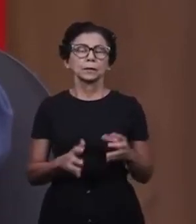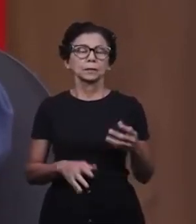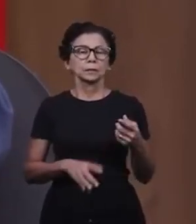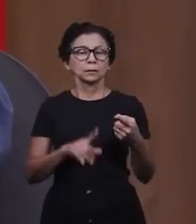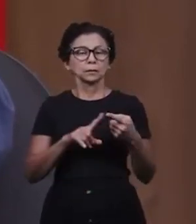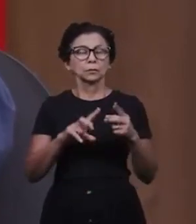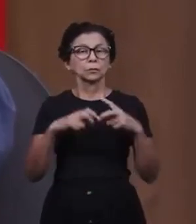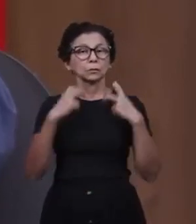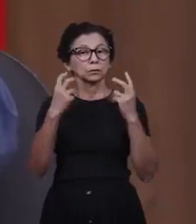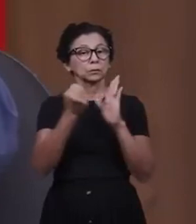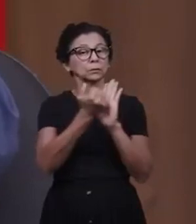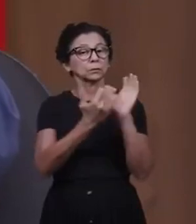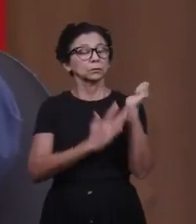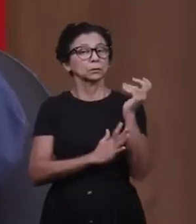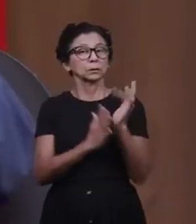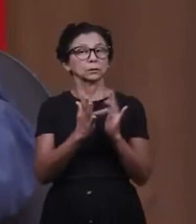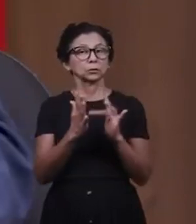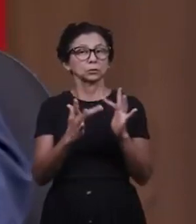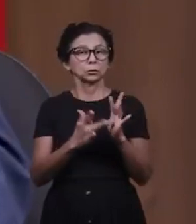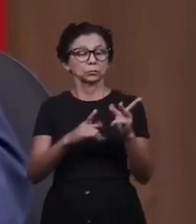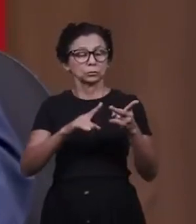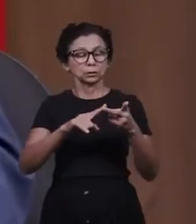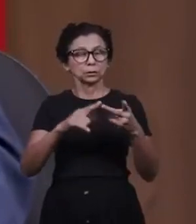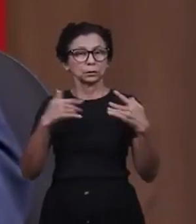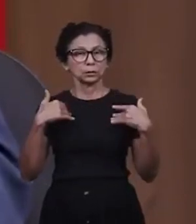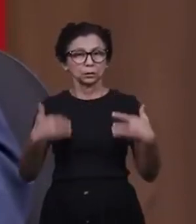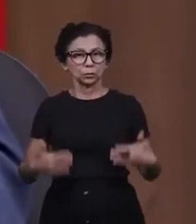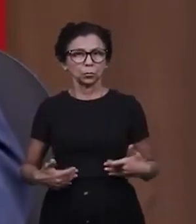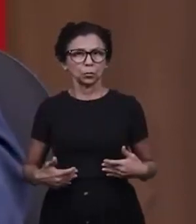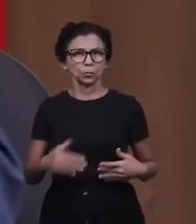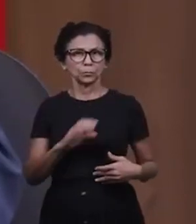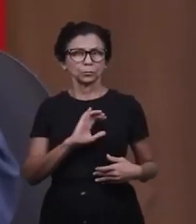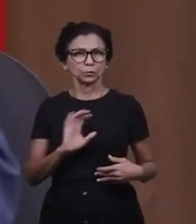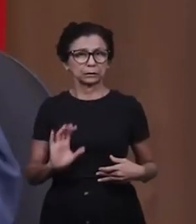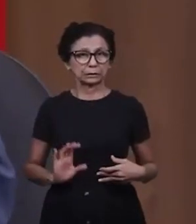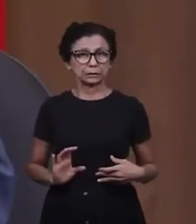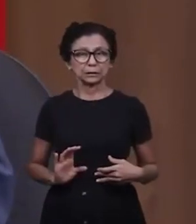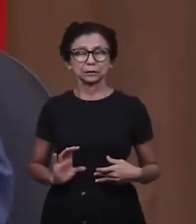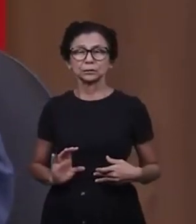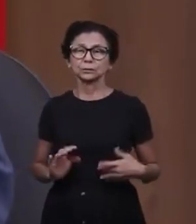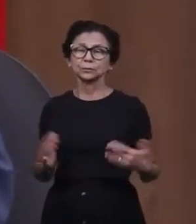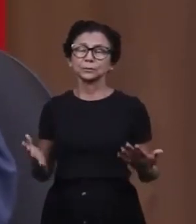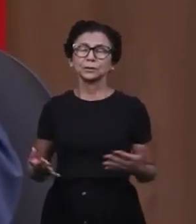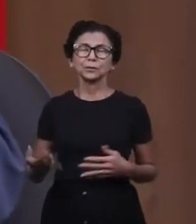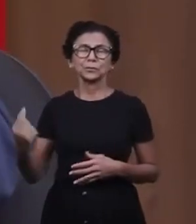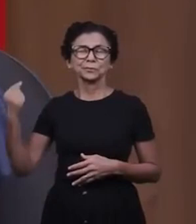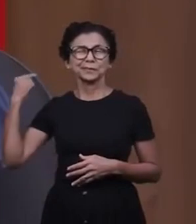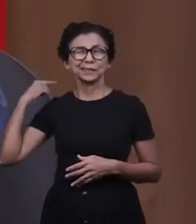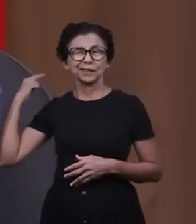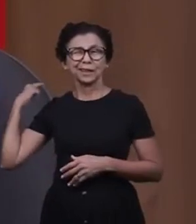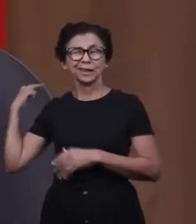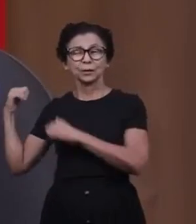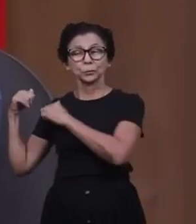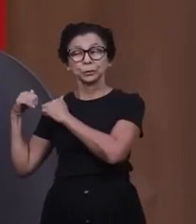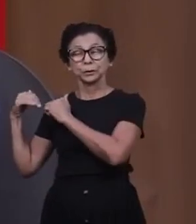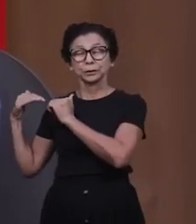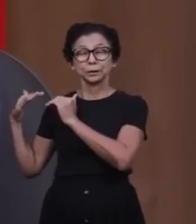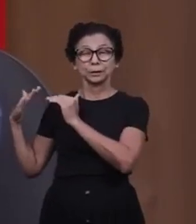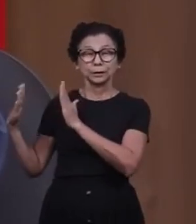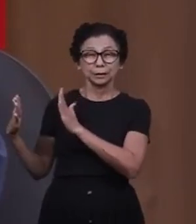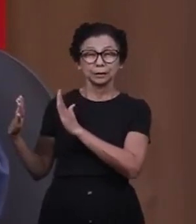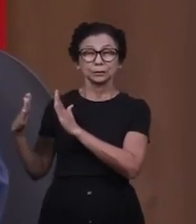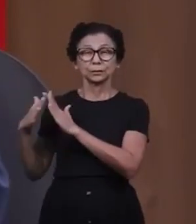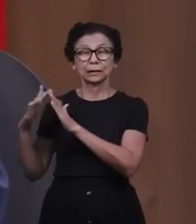sangue e corpo, são a base da igreja primitiva. A igreja primitiva toda seguiu.